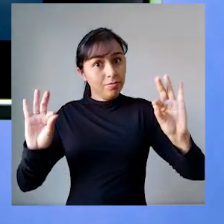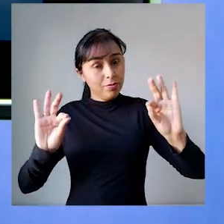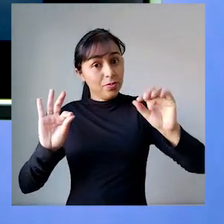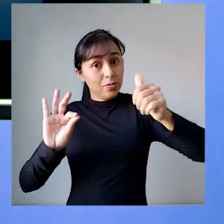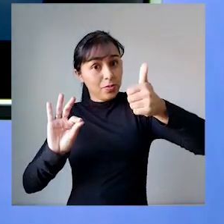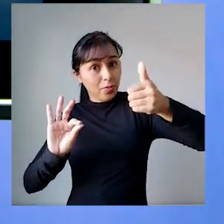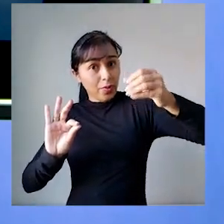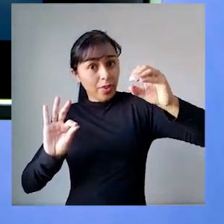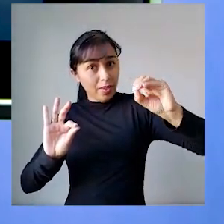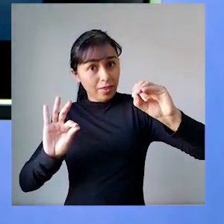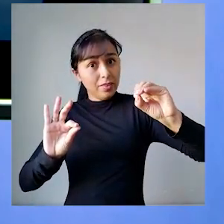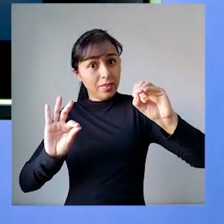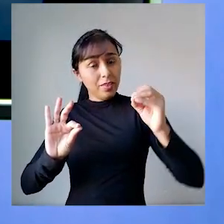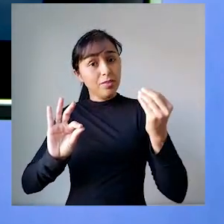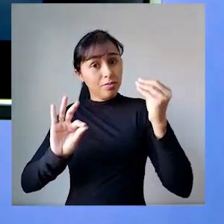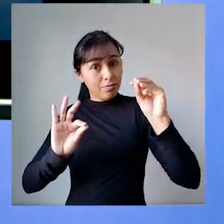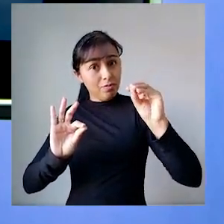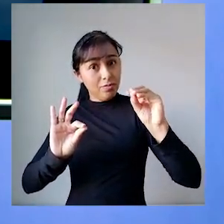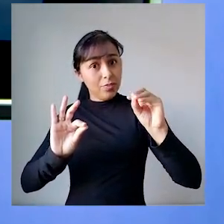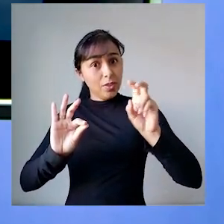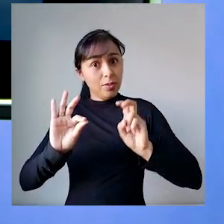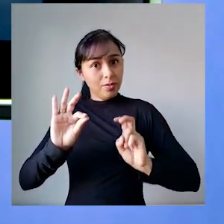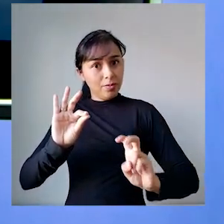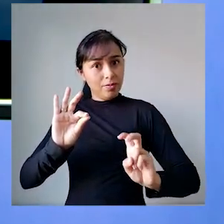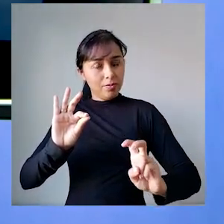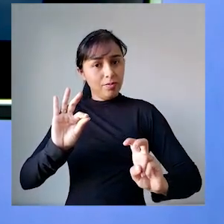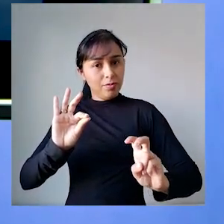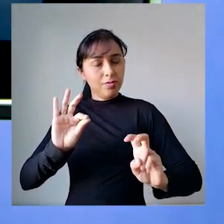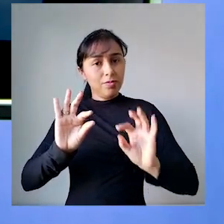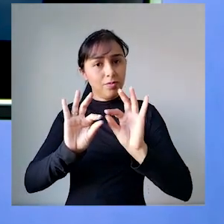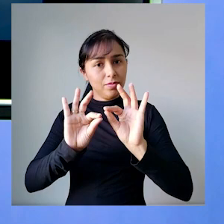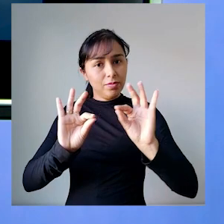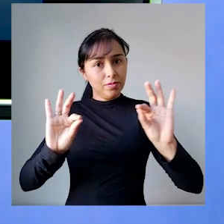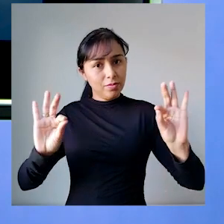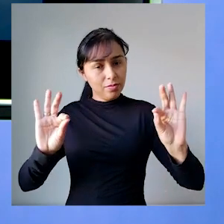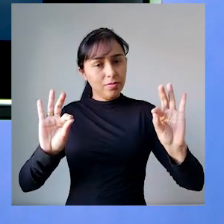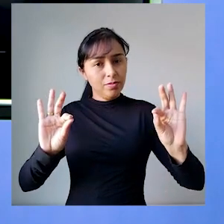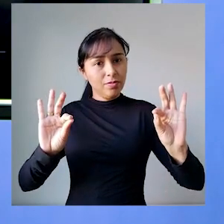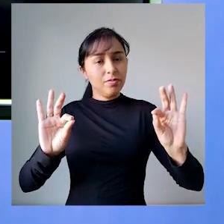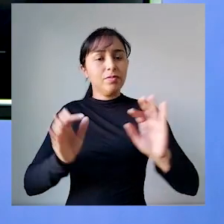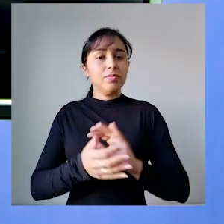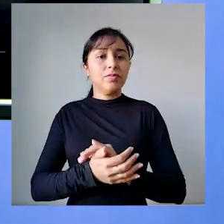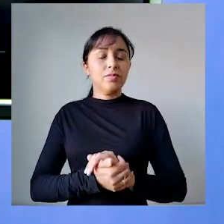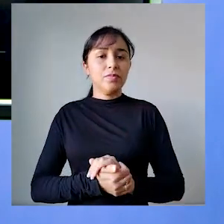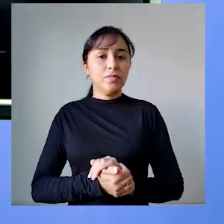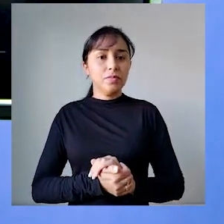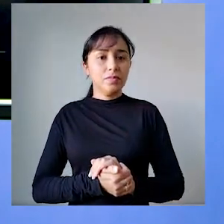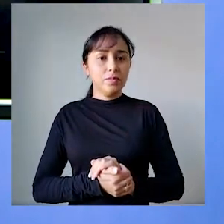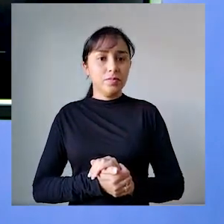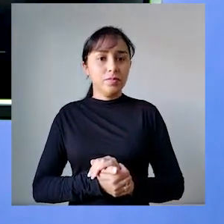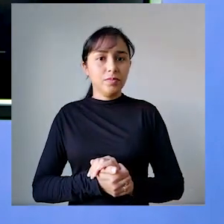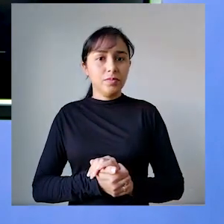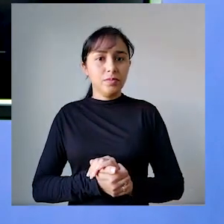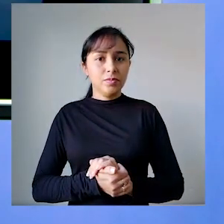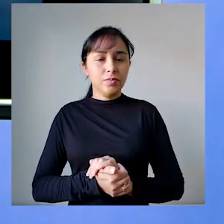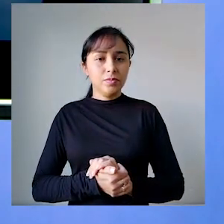cima e o 5 vai ficar na parte de baixo. E aí, a gente pode...